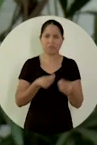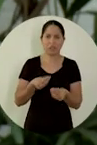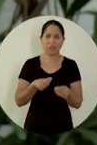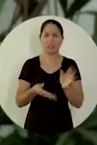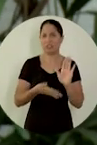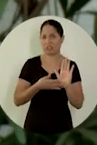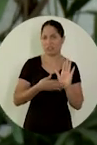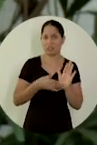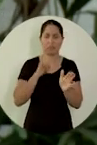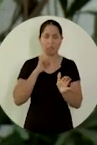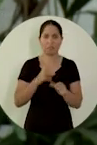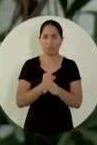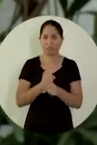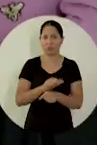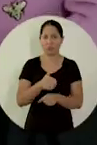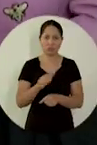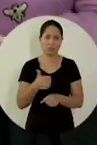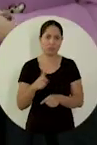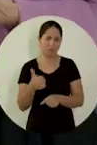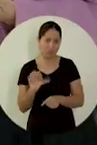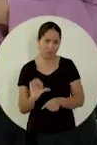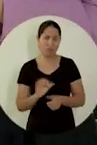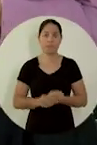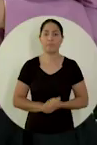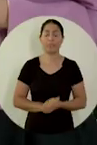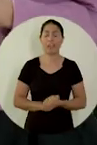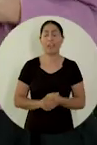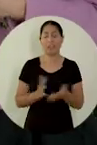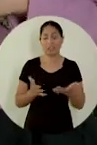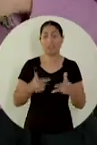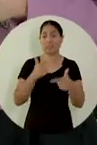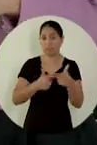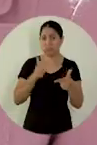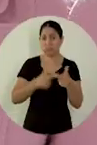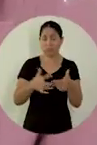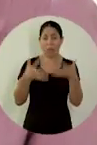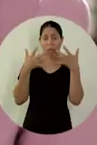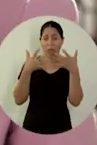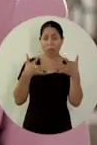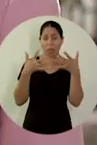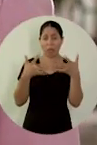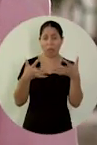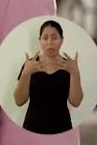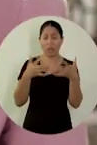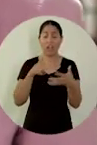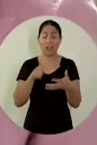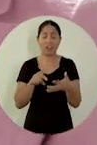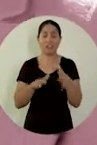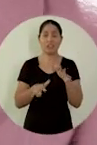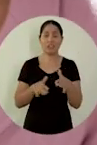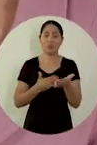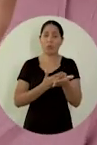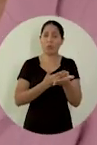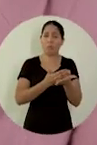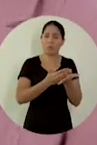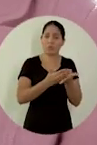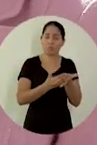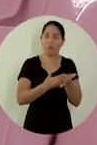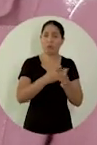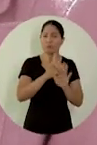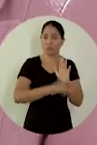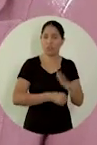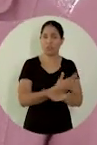veio para a pauta de 2019? Olha, a poluição do ar é um problema, inclusive nós temos isso desde